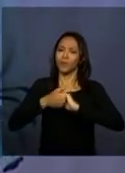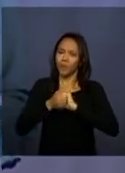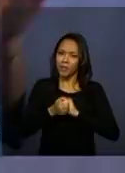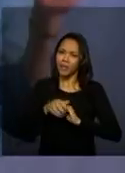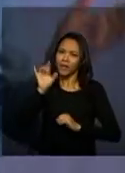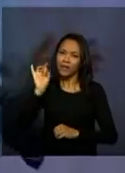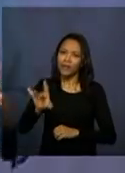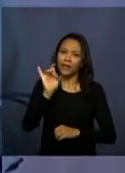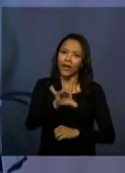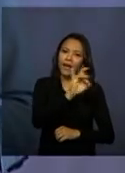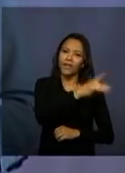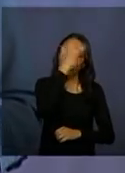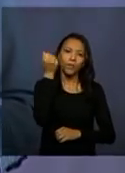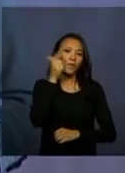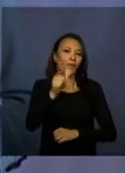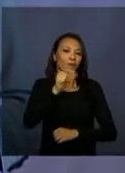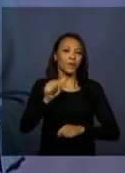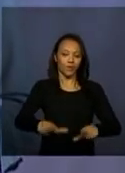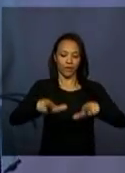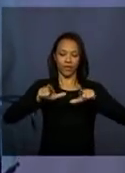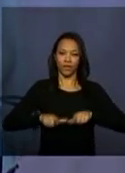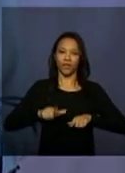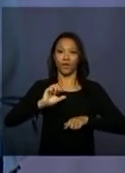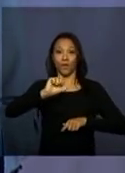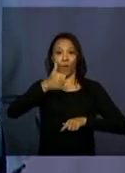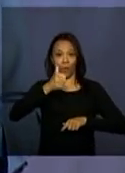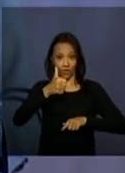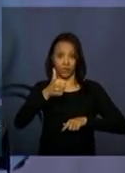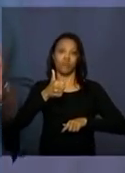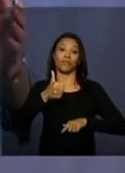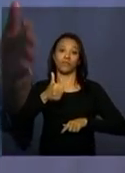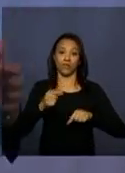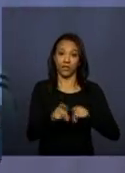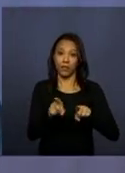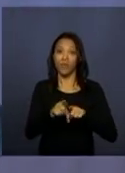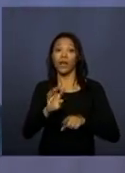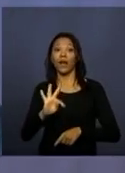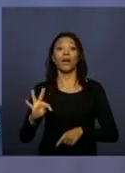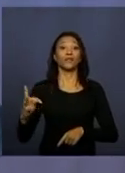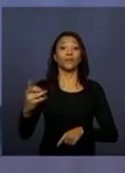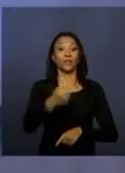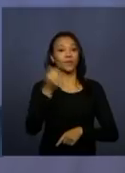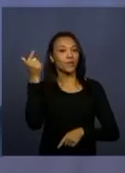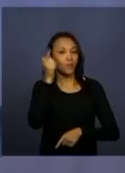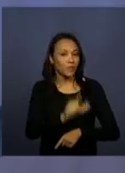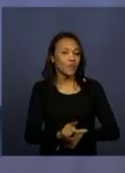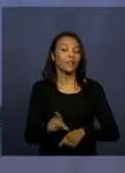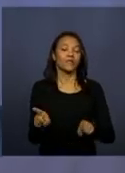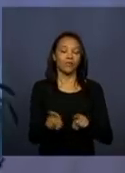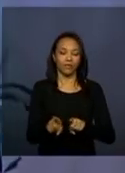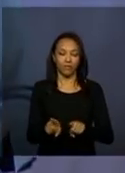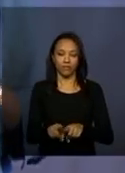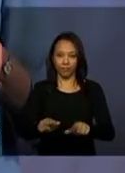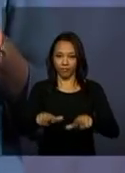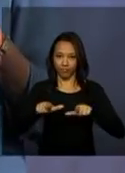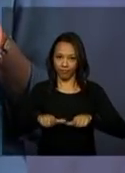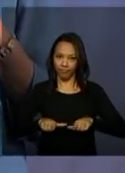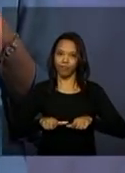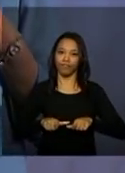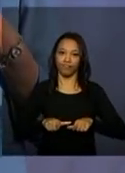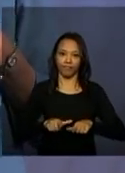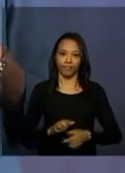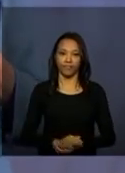um, aos 11 que vieram aqui e a todos que se diplomaram também.